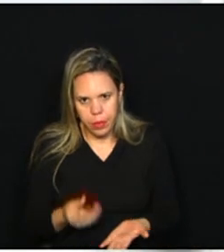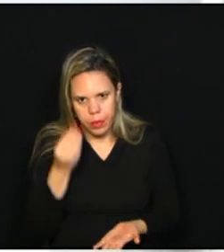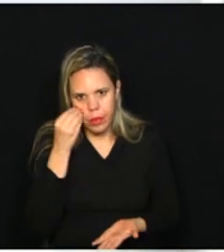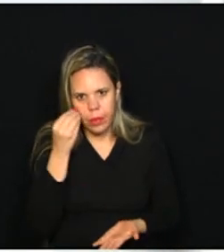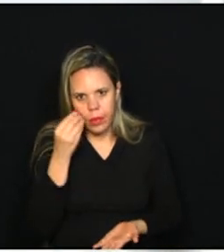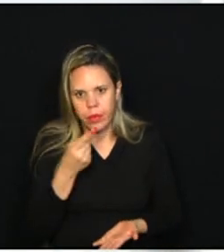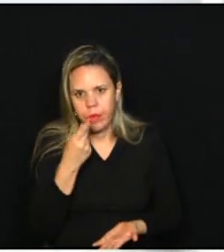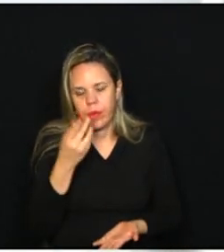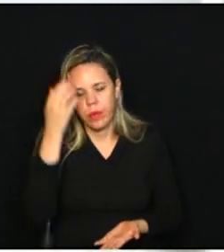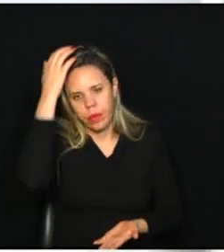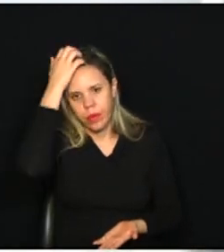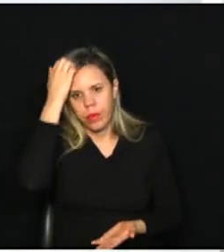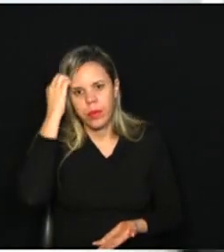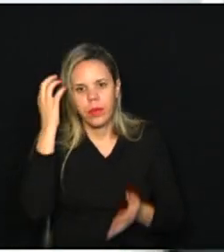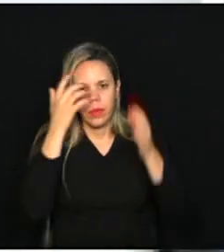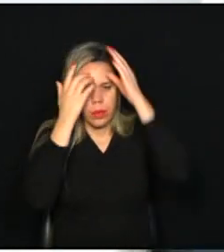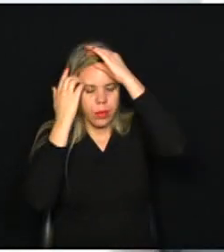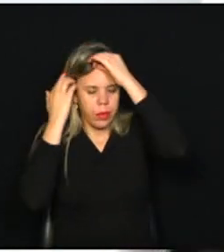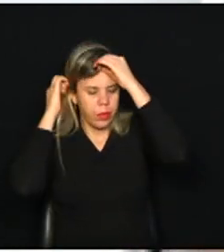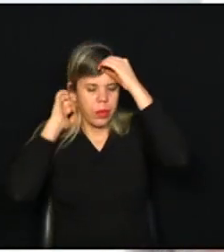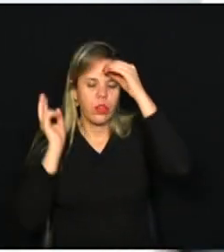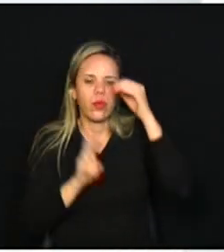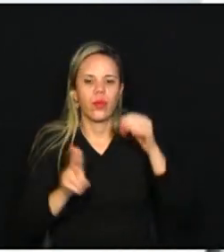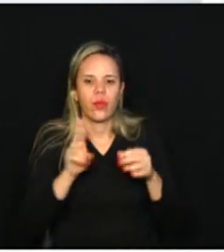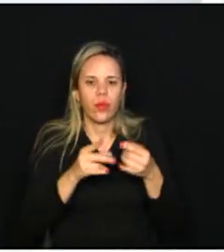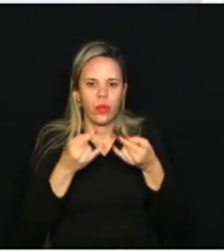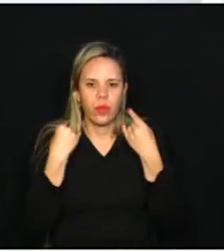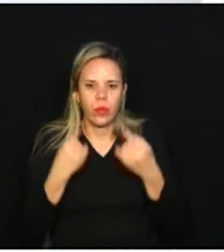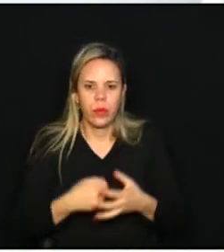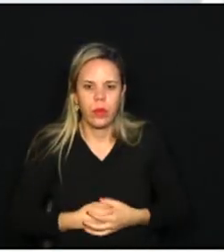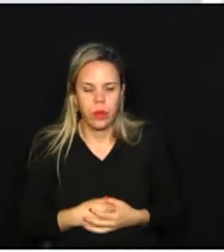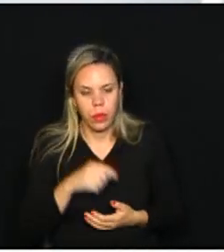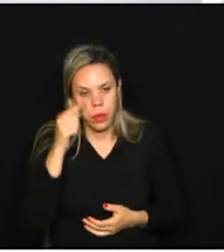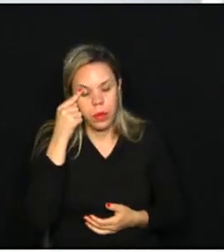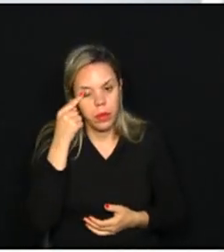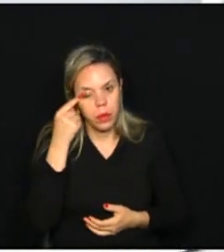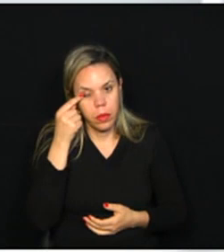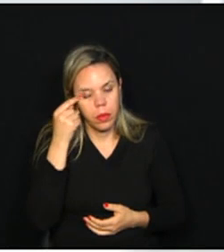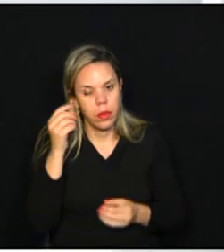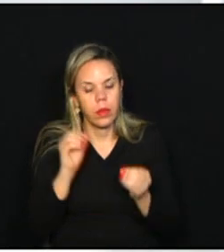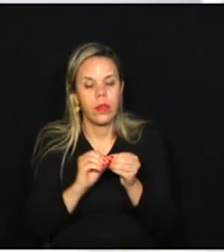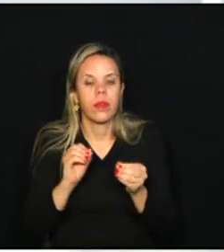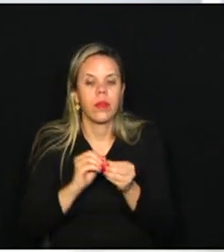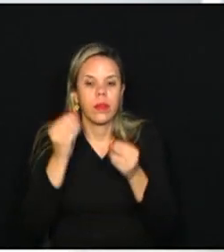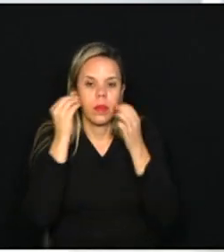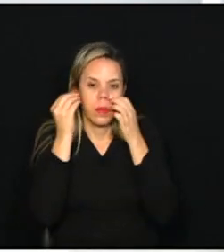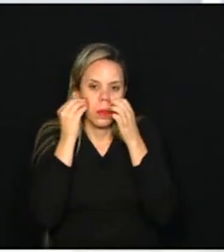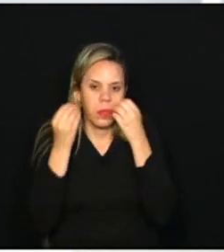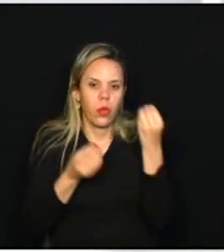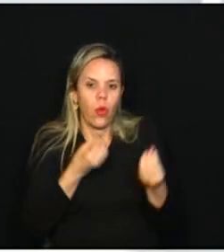falar mais. Como que é esse uso de máscara? Ao ter a testagem,